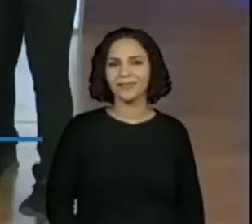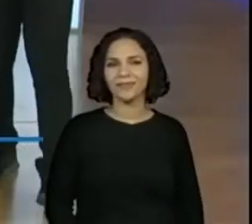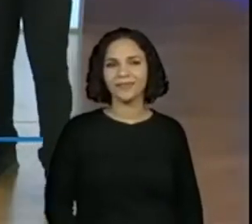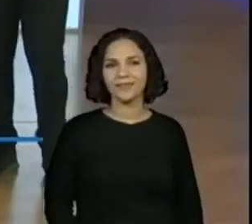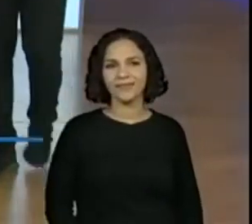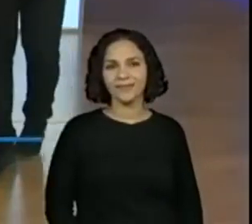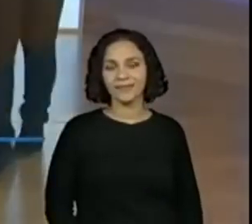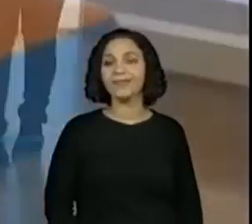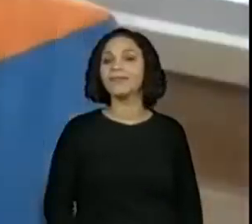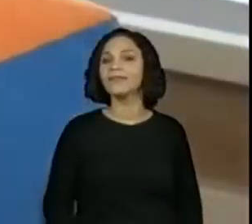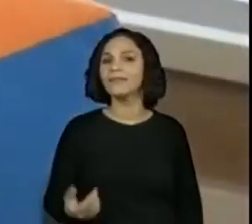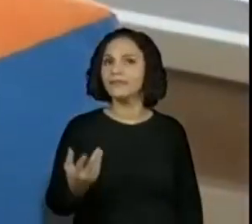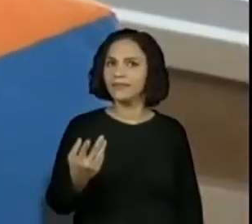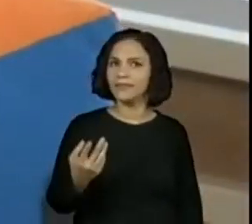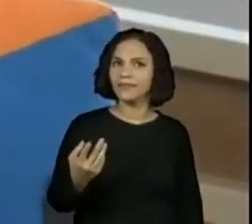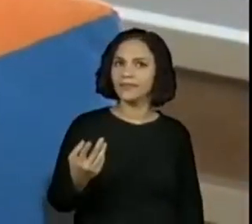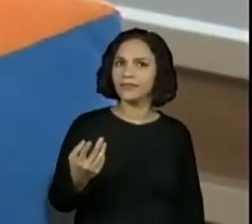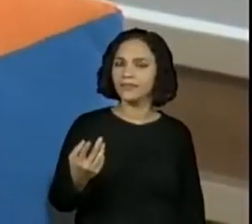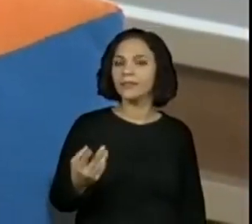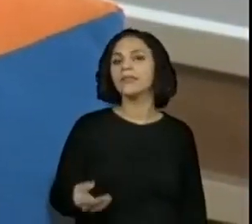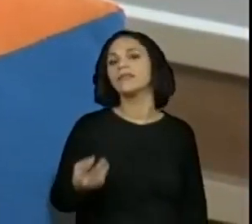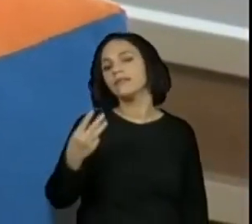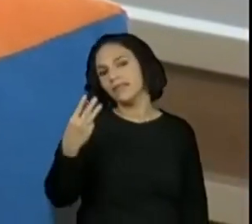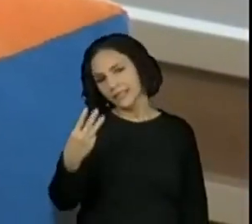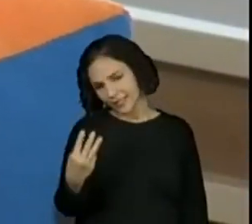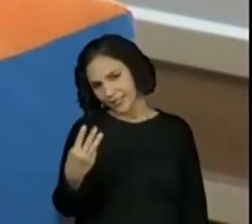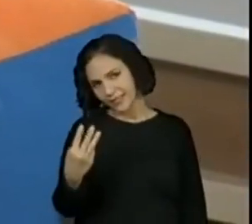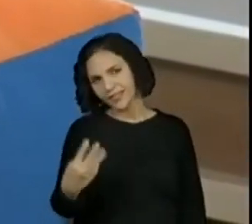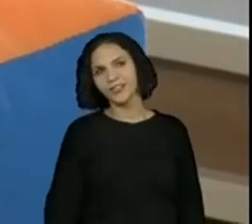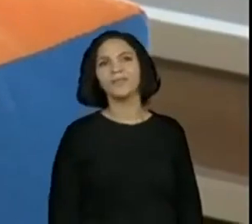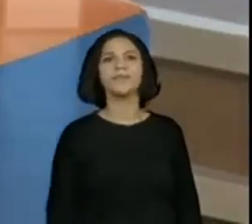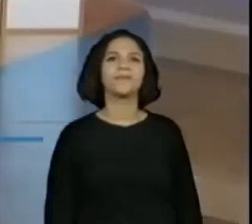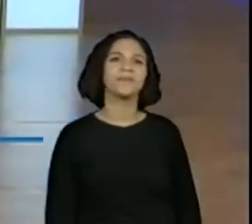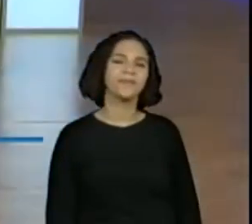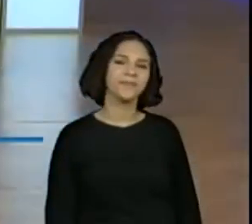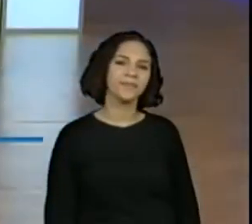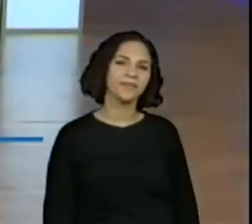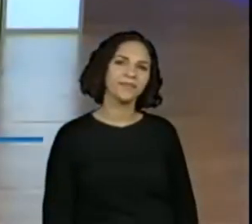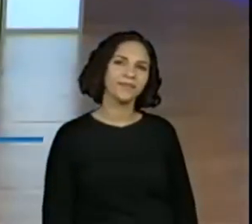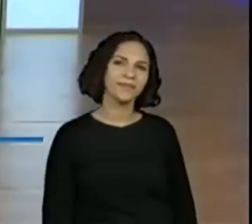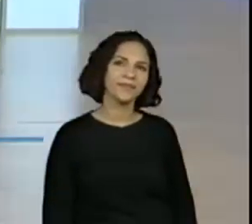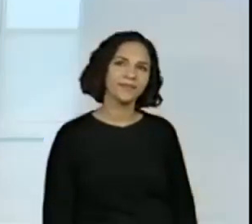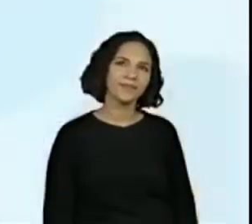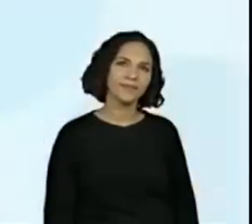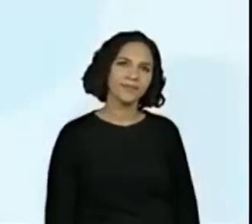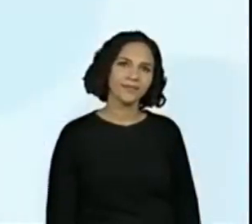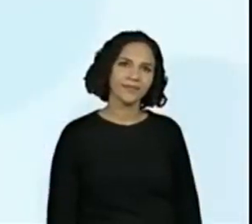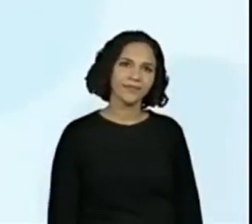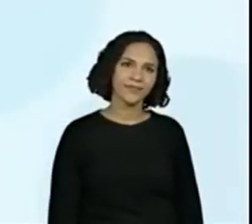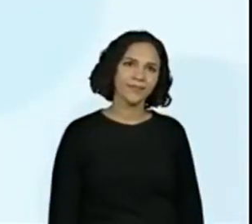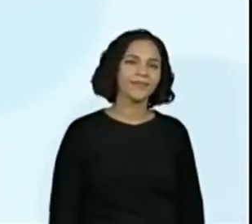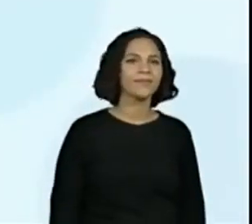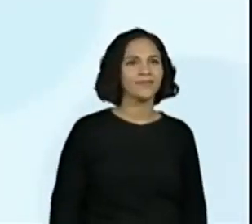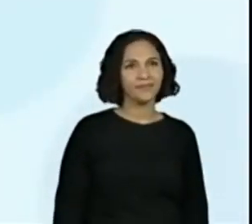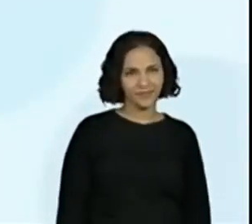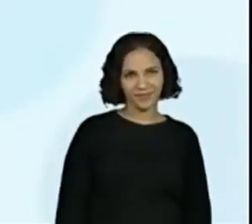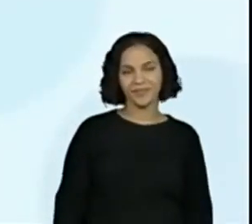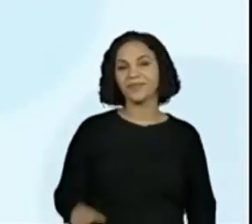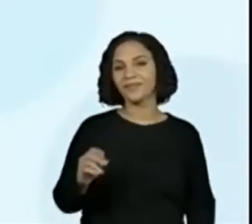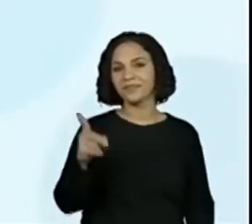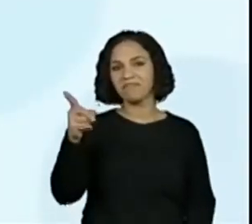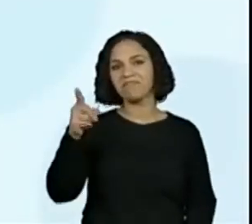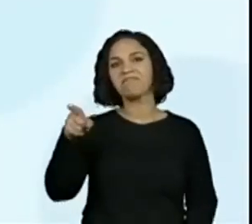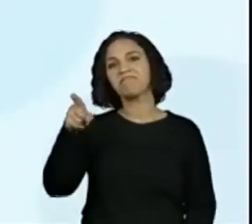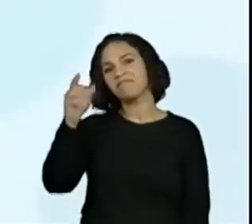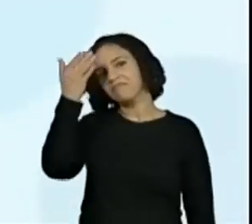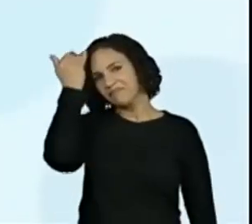dois Matosão: para mim aí ó Saiu três saiu três ali marca dois ali ao